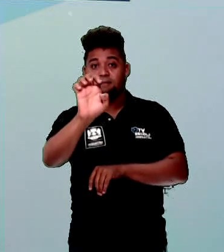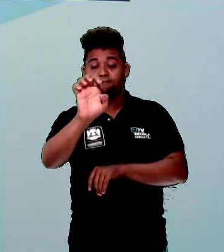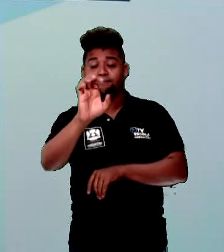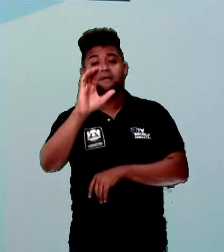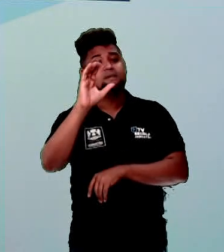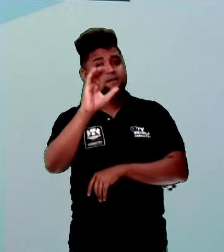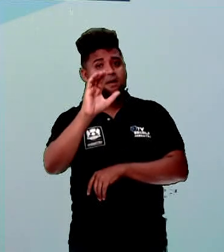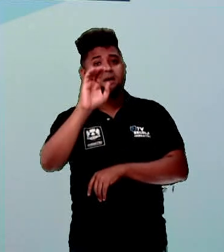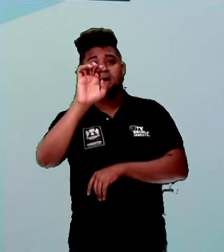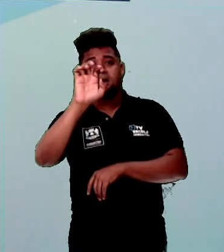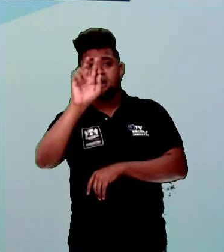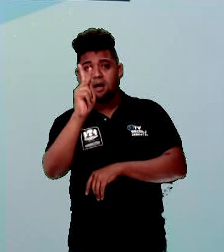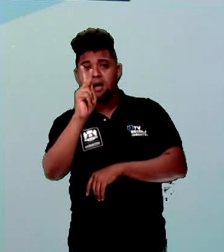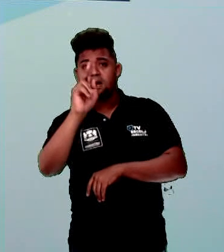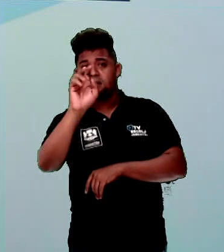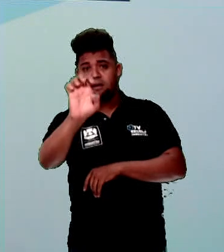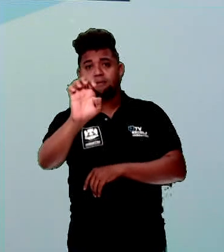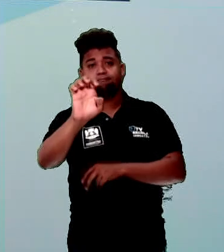C-H-E,